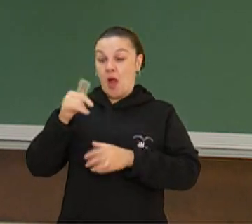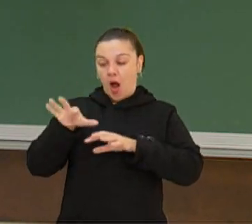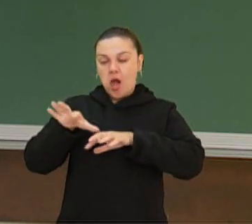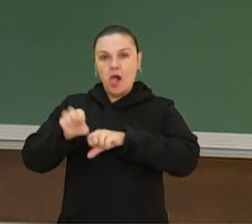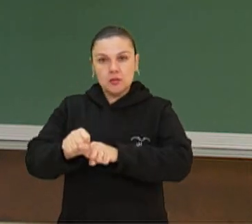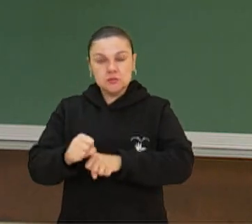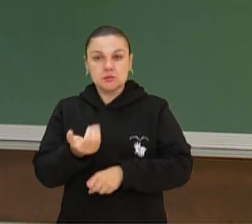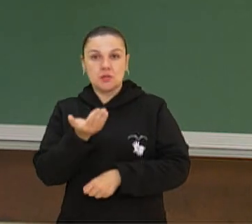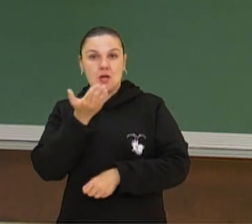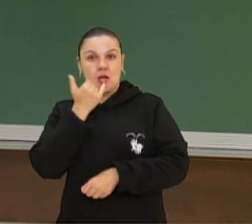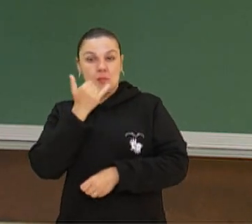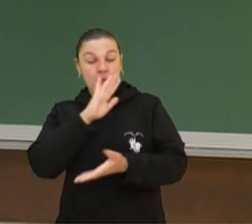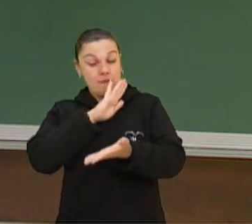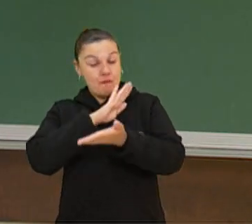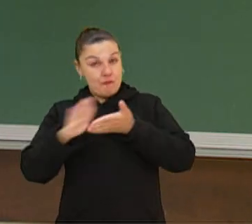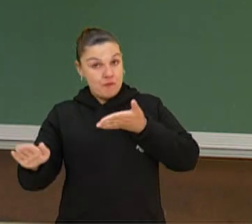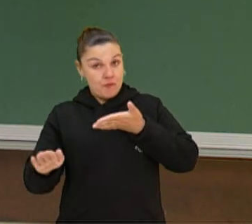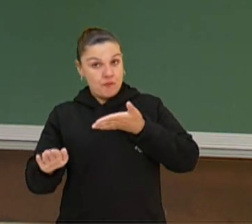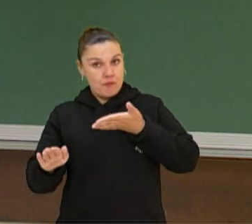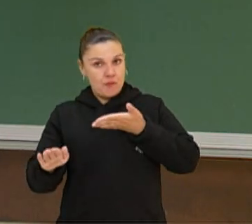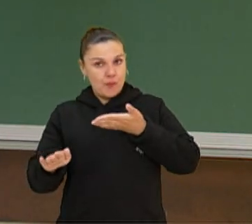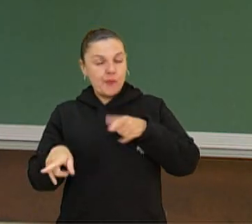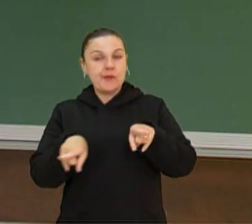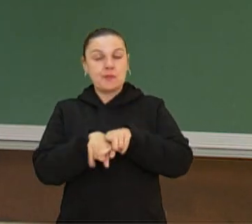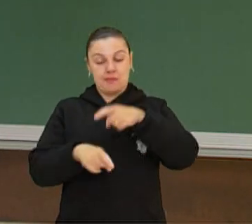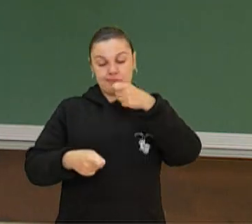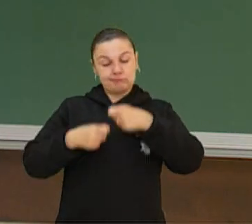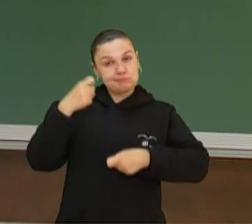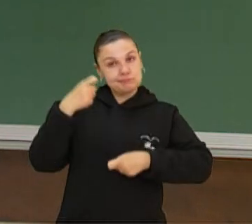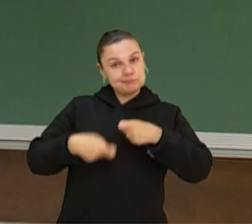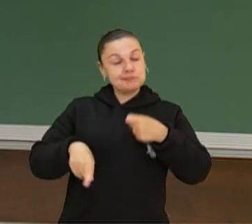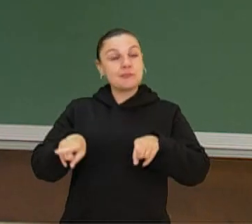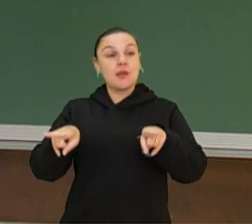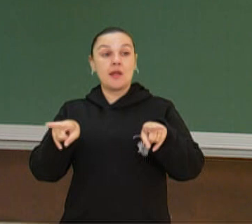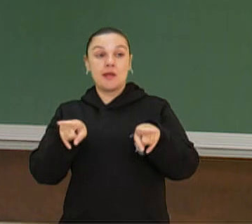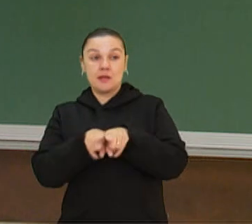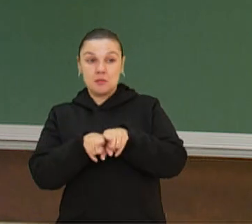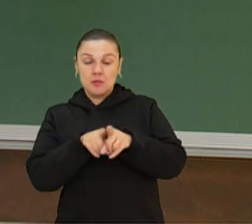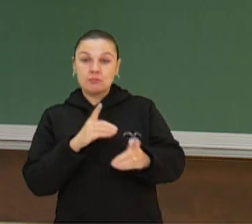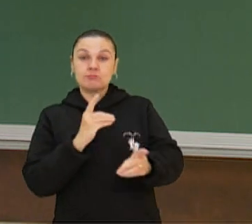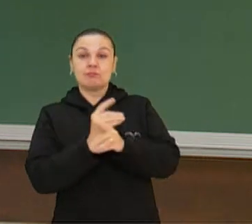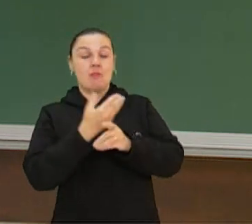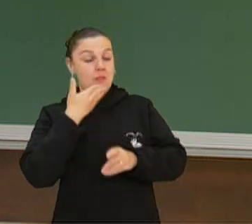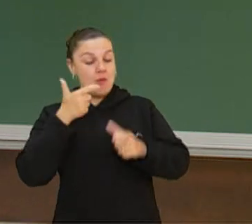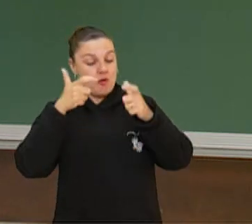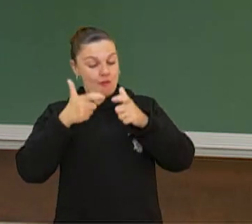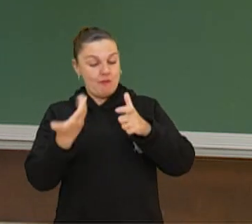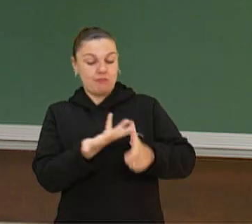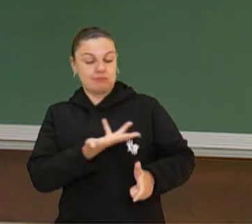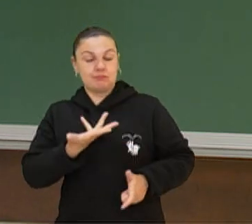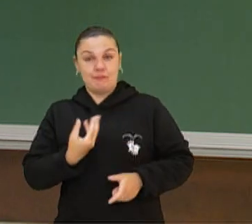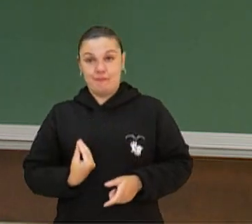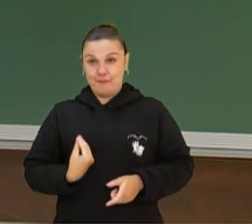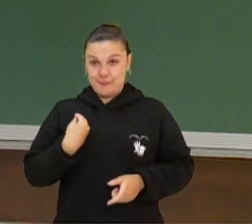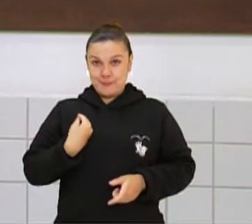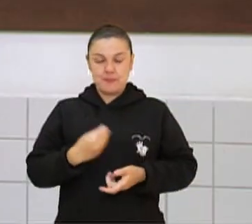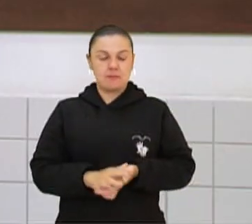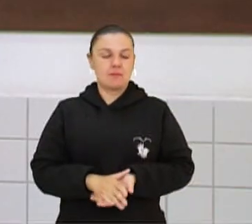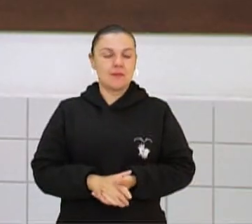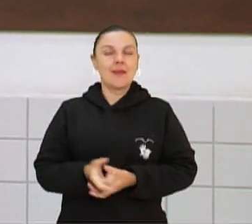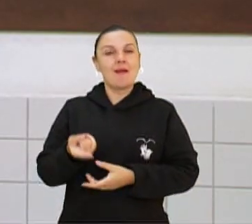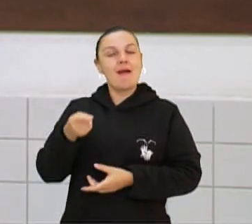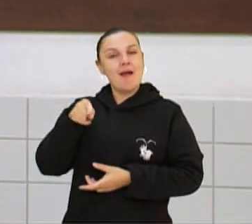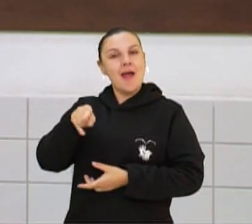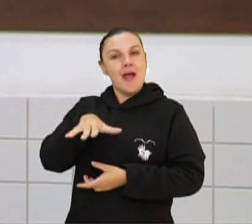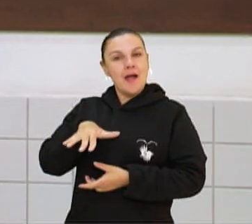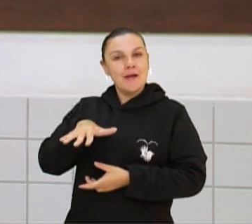de alimento, fuga, acasalamento e também para buscar melhores condições de vida. Aqui a gente consegue